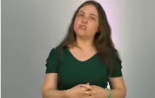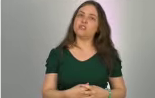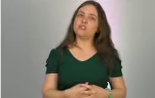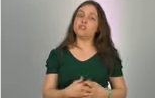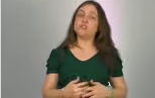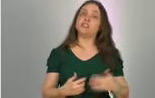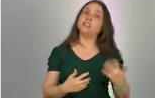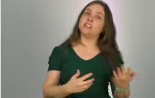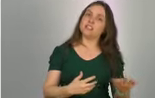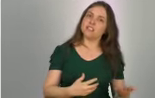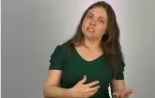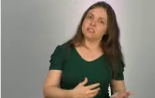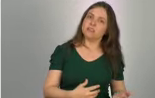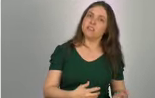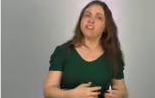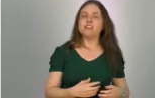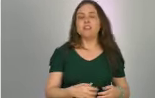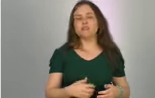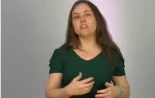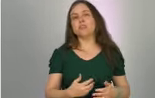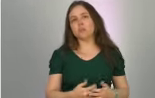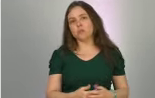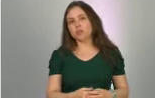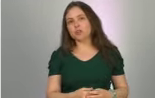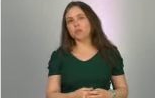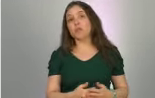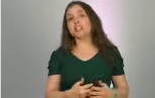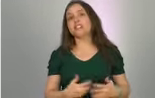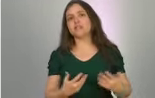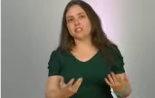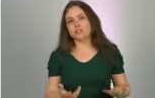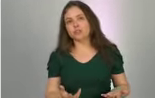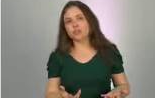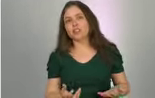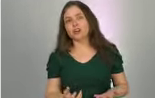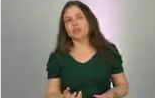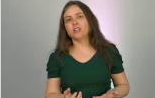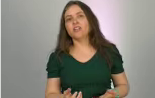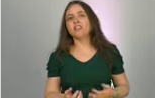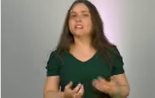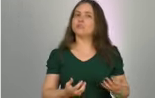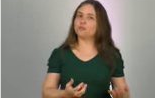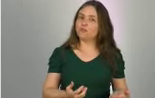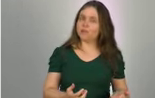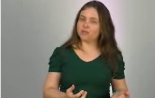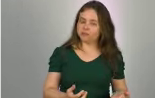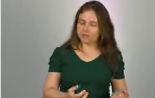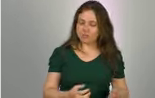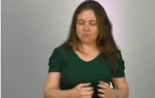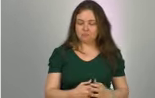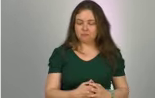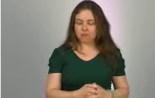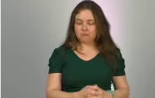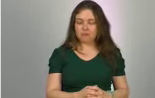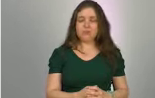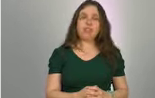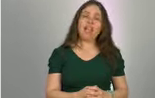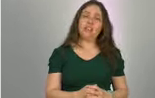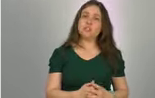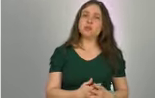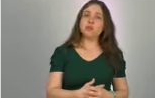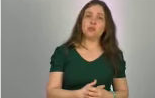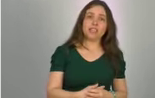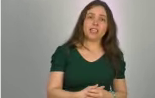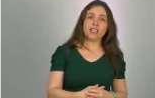Nessas questões de digitalização e consequentemente de preservação digital desses documentos